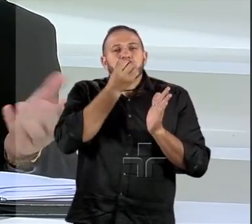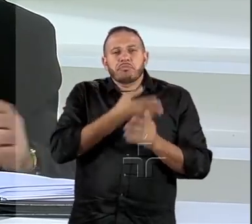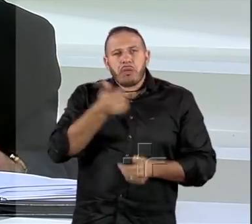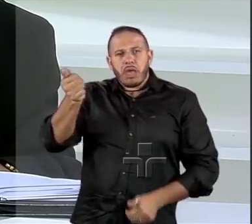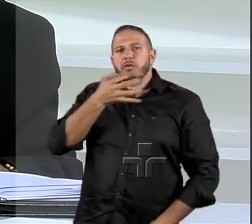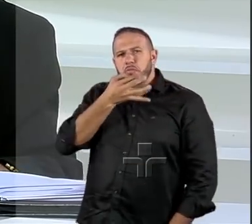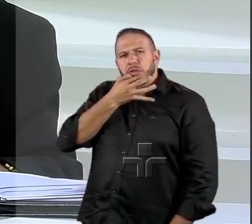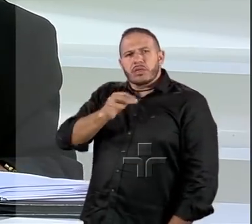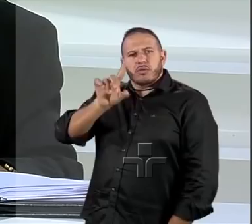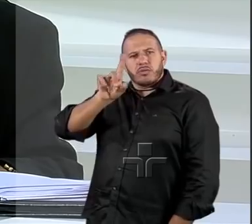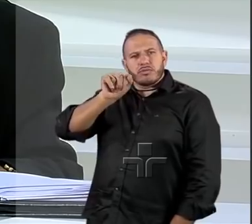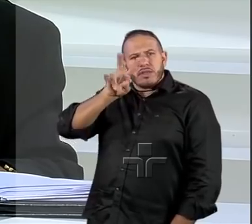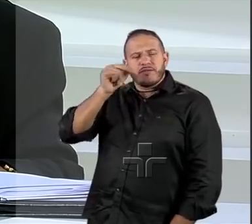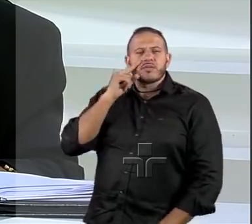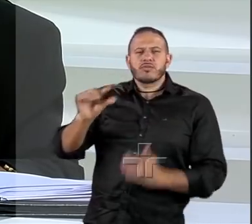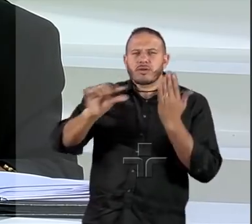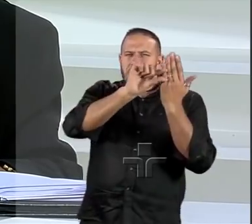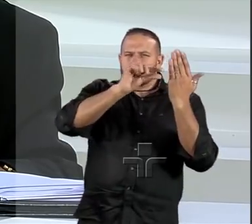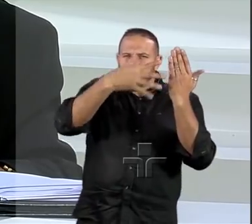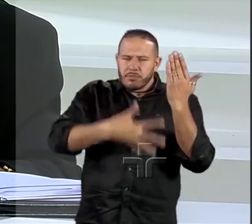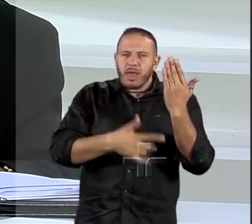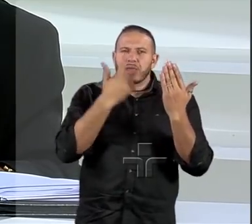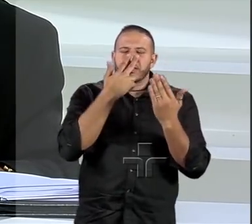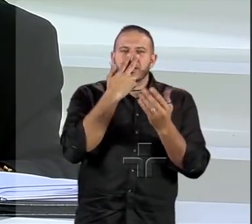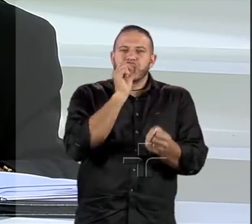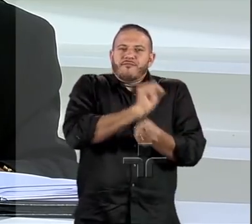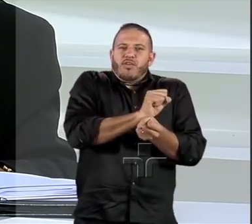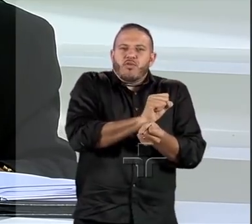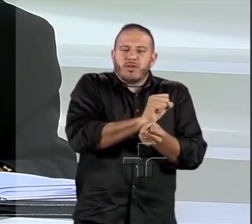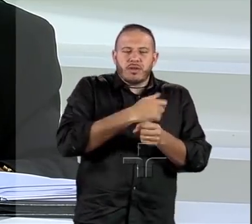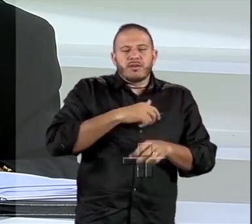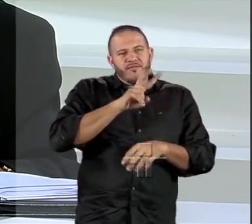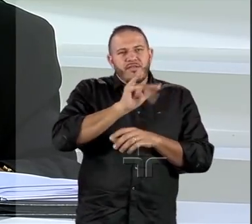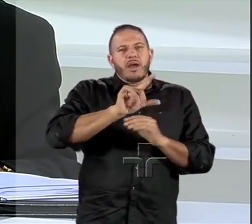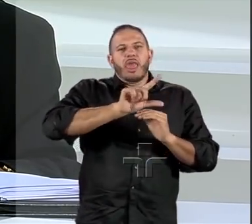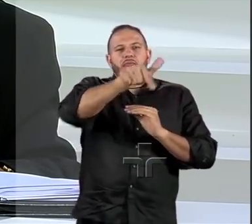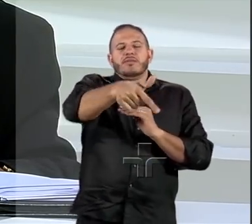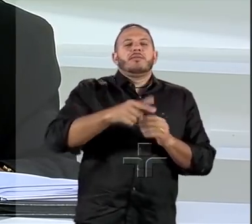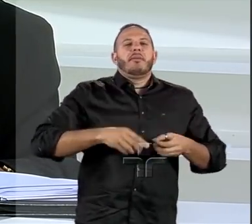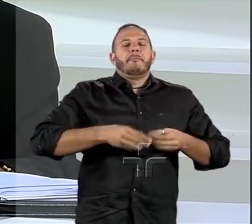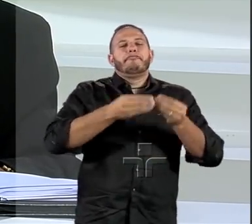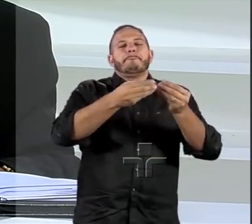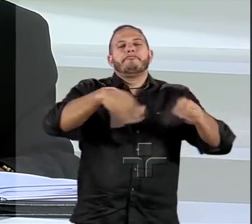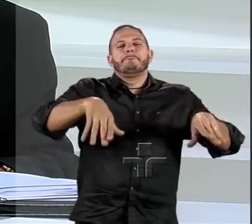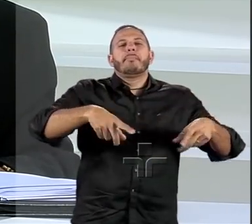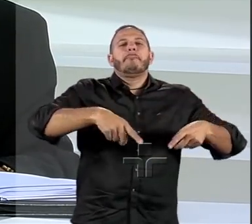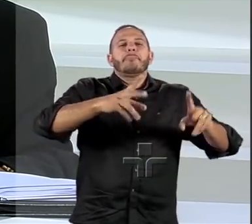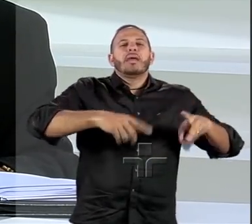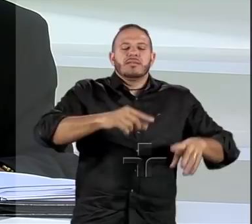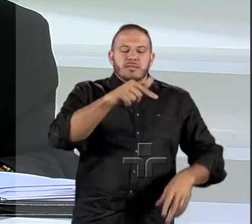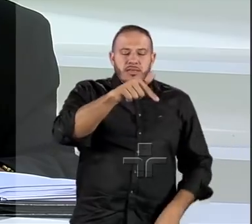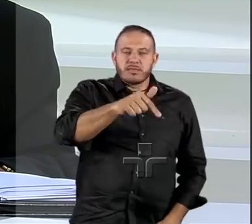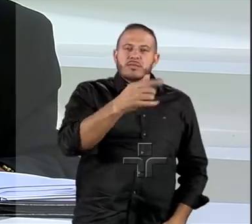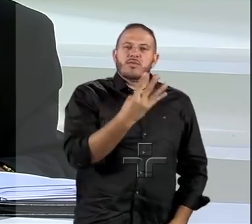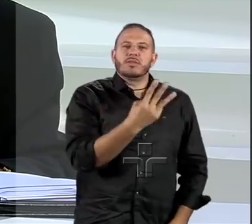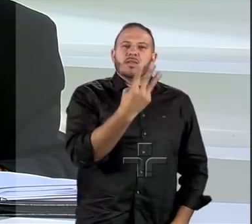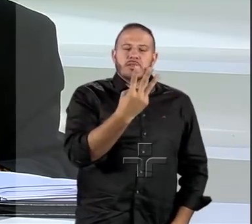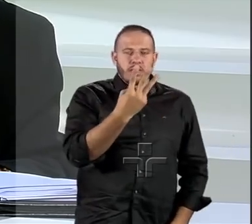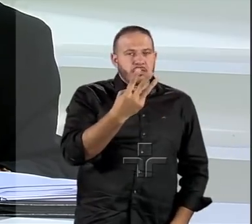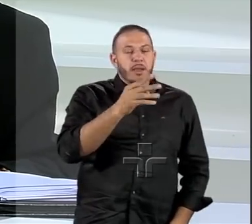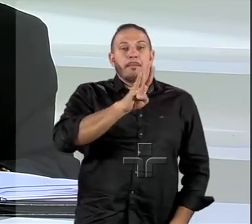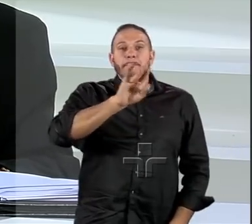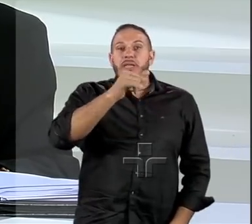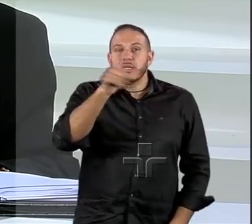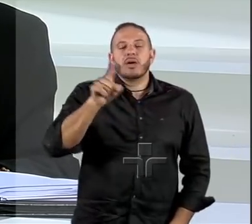Davi, essa emenda que congela tudo, vai gerar uma perda de 743 bilhões para o SUS, segundo